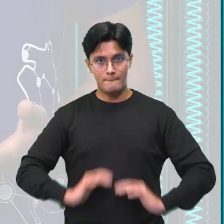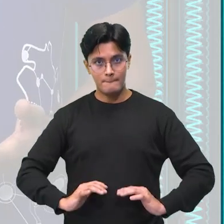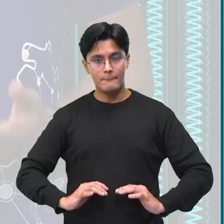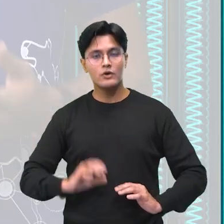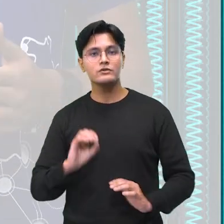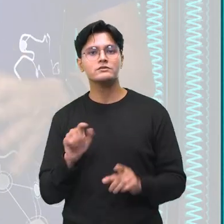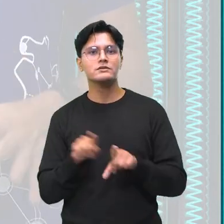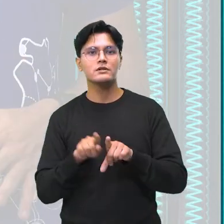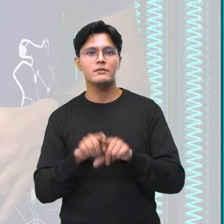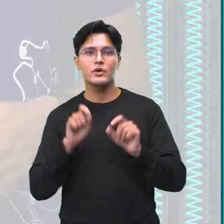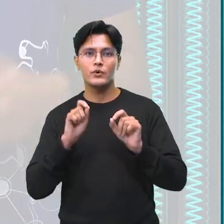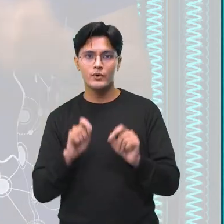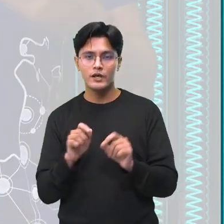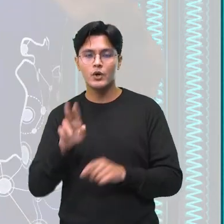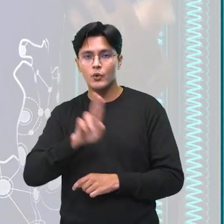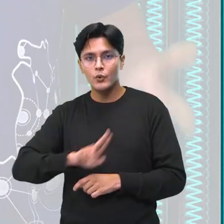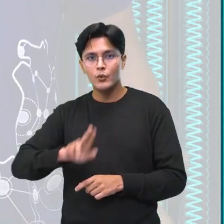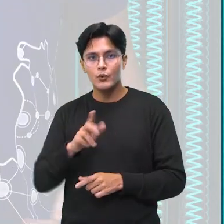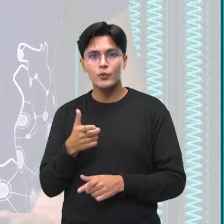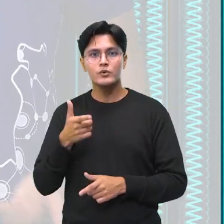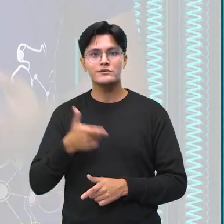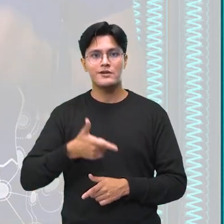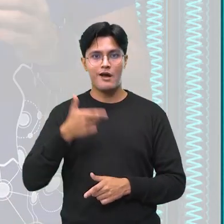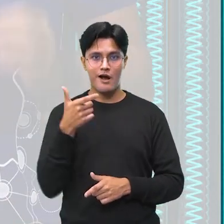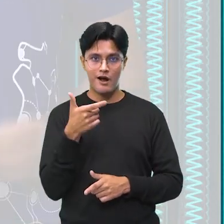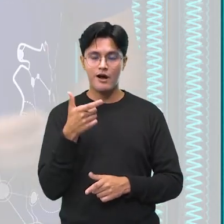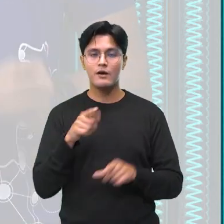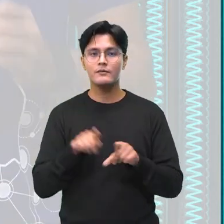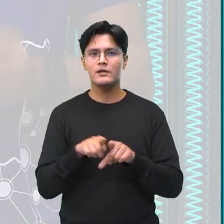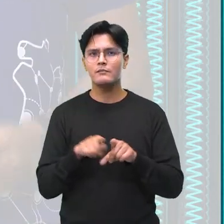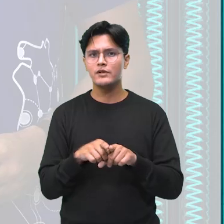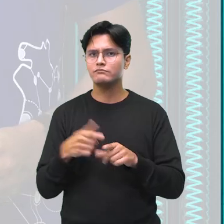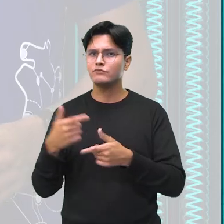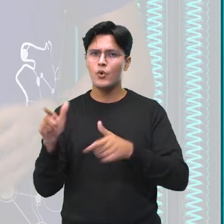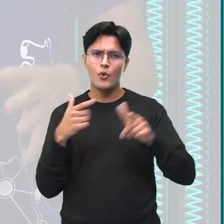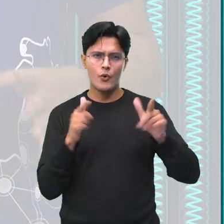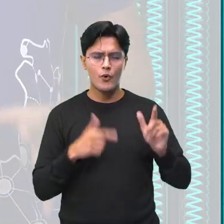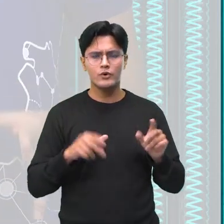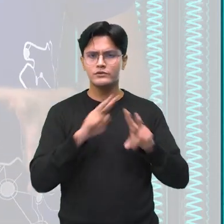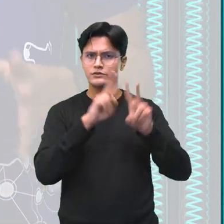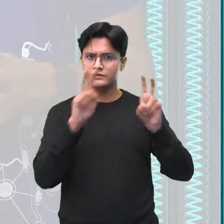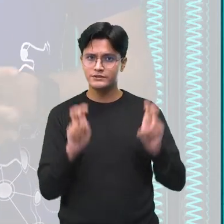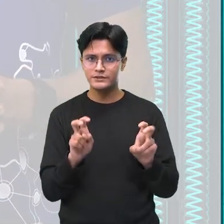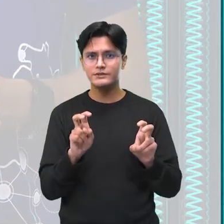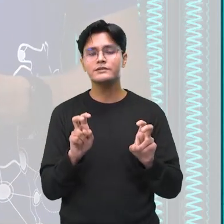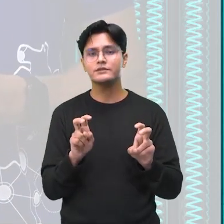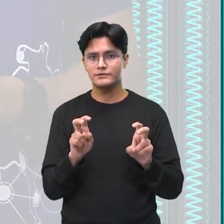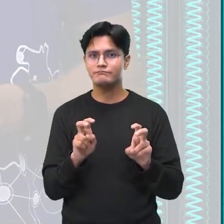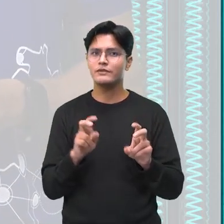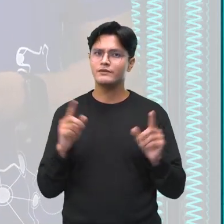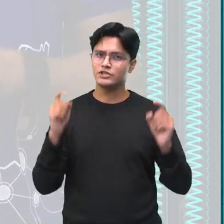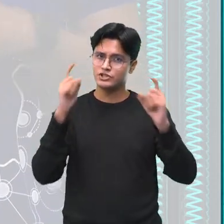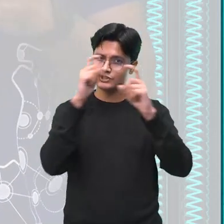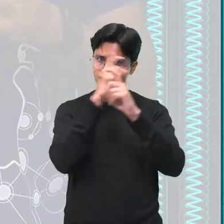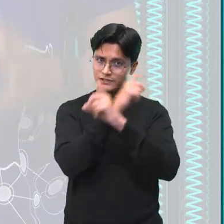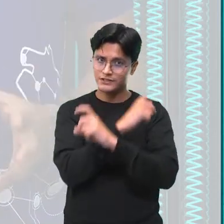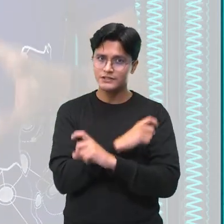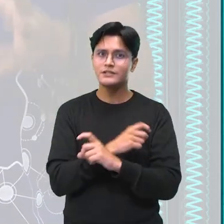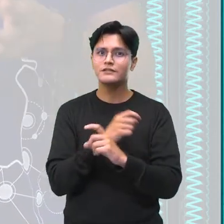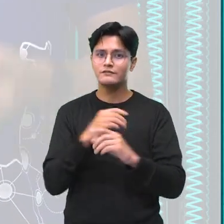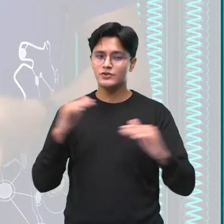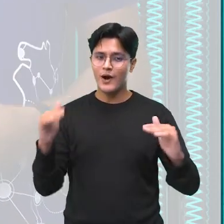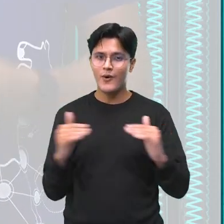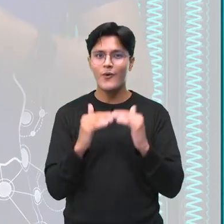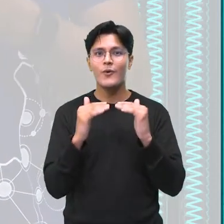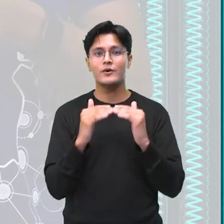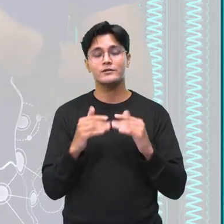de armas, entre tantos outros temas bastante complexos e de difícil consenso. Por